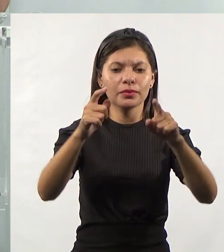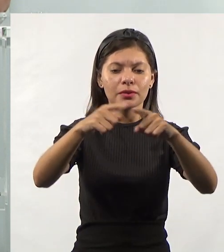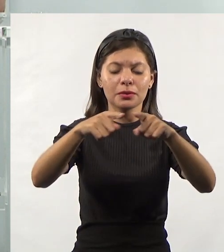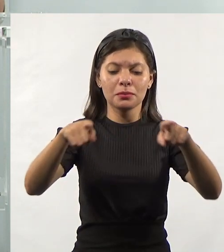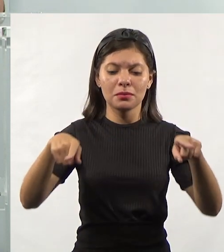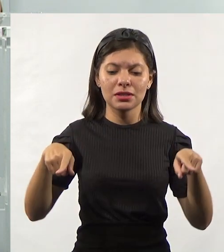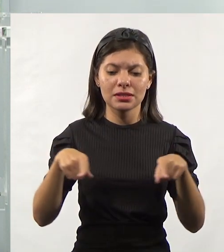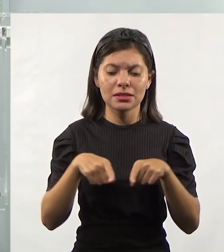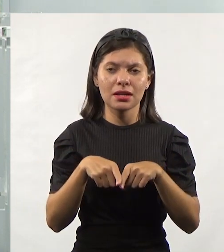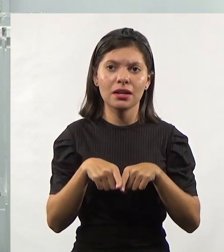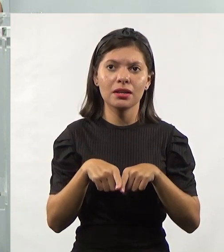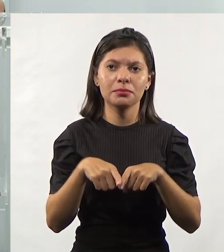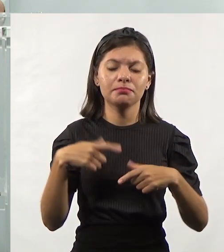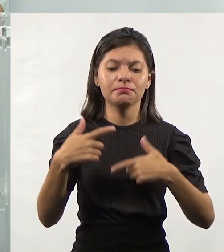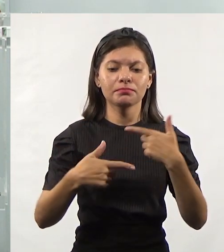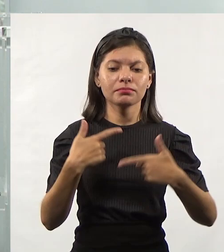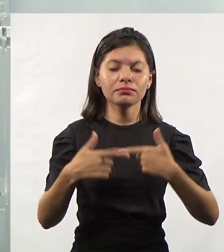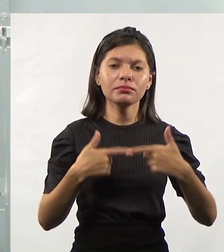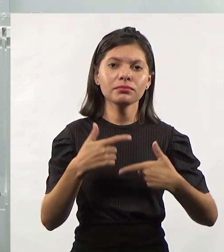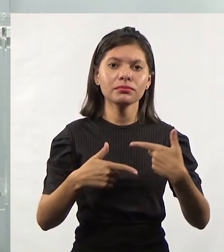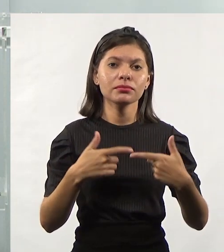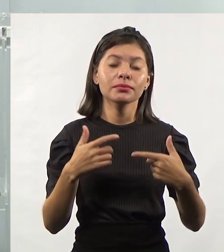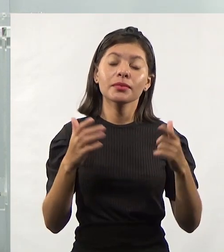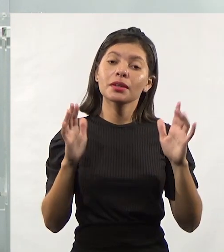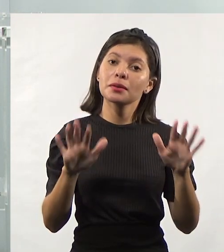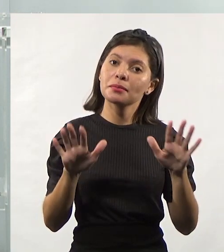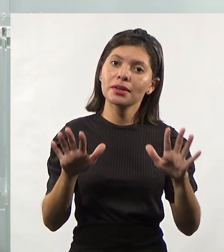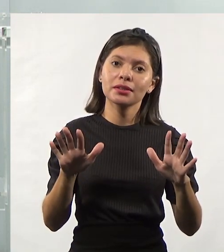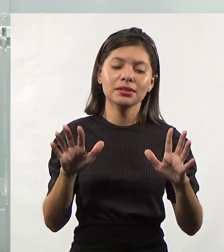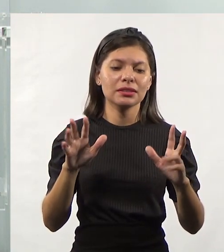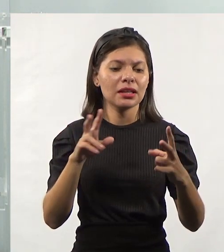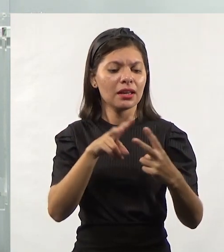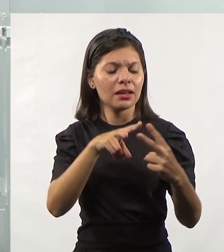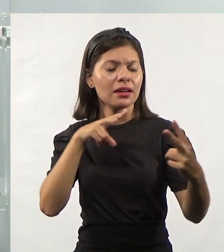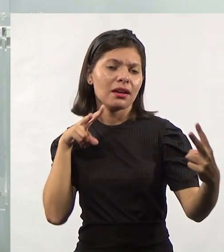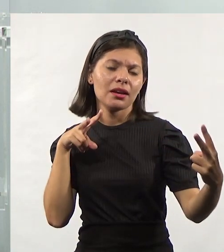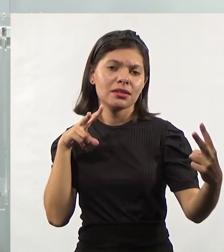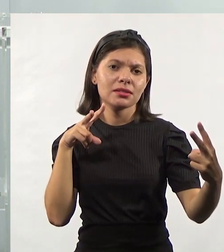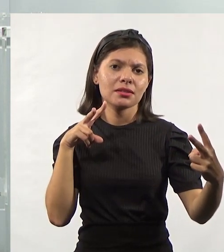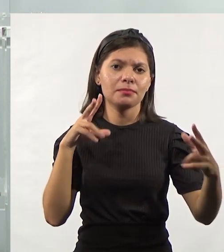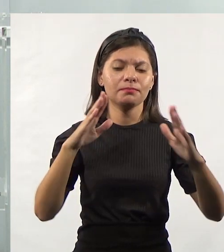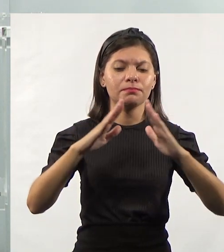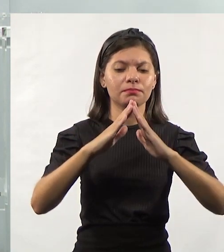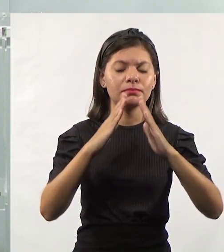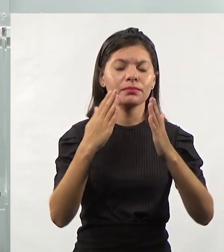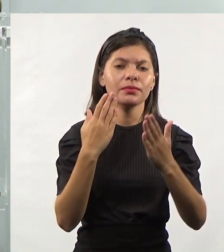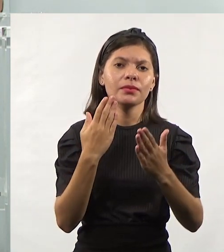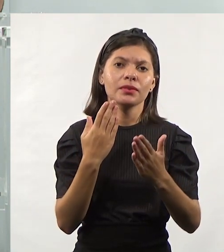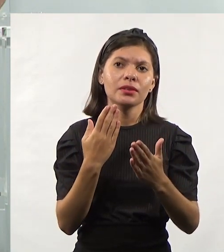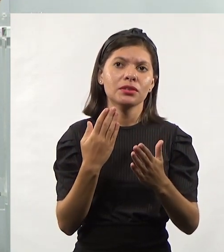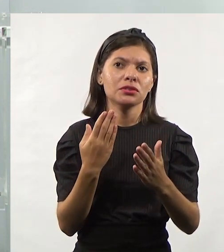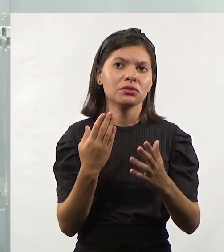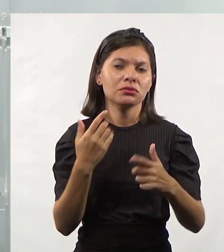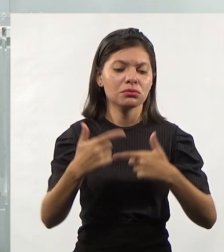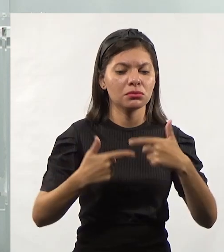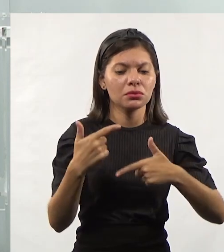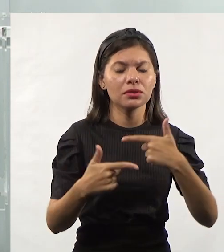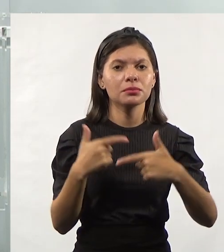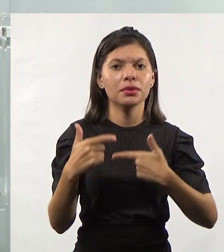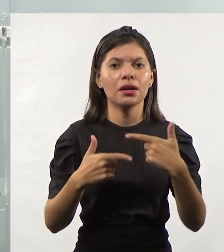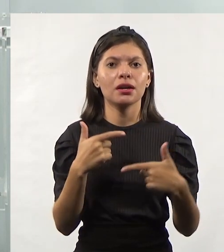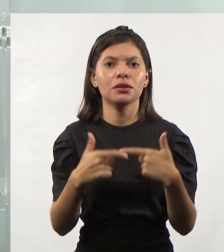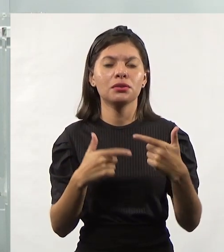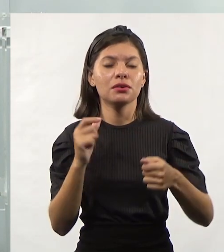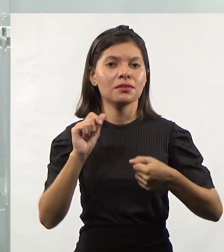se reunir num escritório presencialmente, enquanto que muitas vezes a gente pode desenvolver remotamente, né? De casa mesmo a